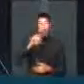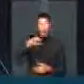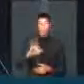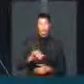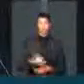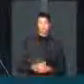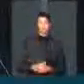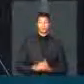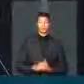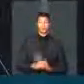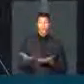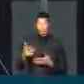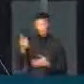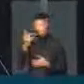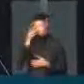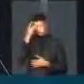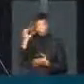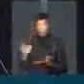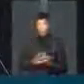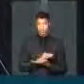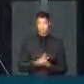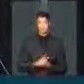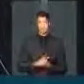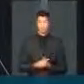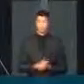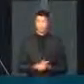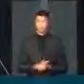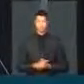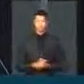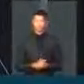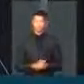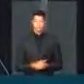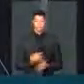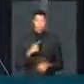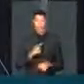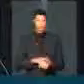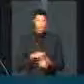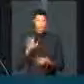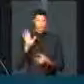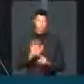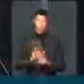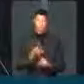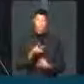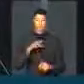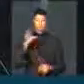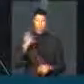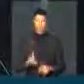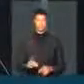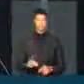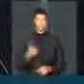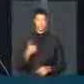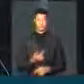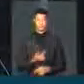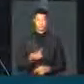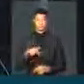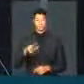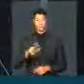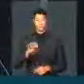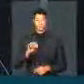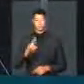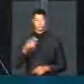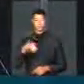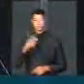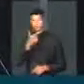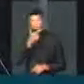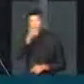Deputado Miro. Estou vendo que Vossa Excelência está sendo pressionado aí no seu tempo. Não entendo direito por quê. Estamos com o quórum aqui de